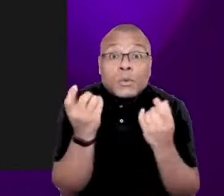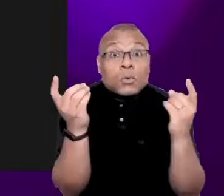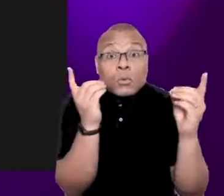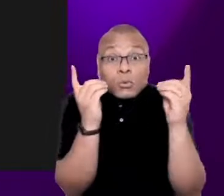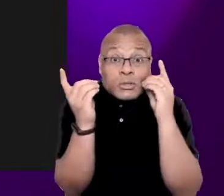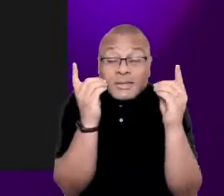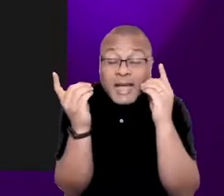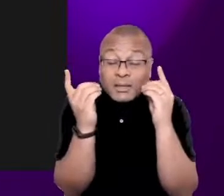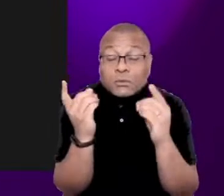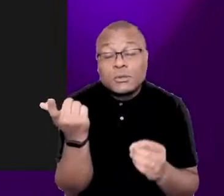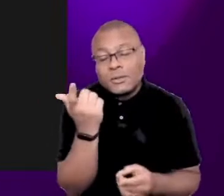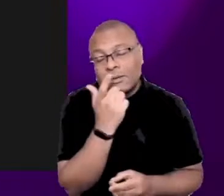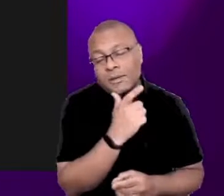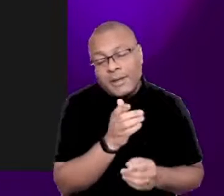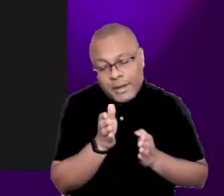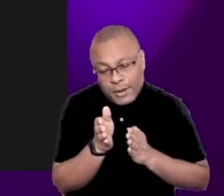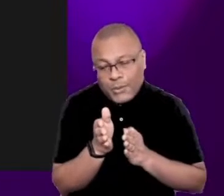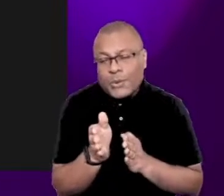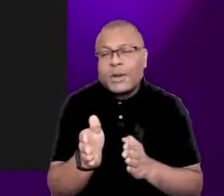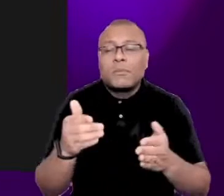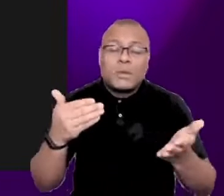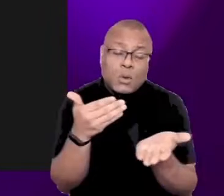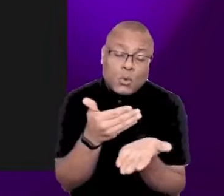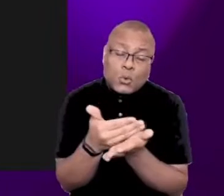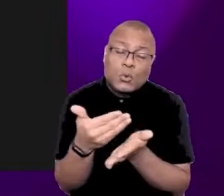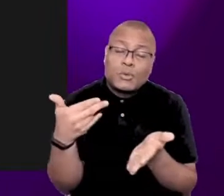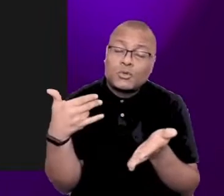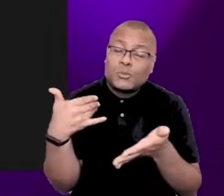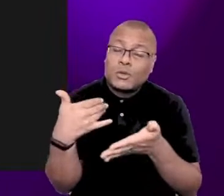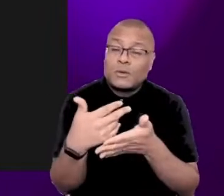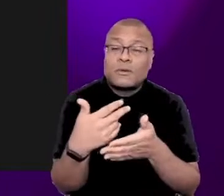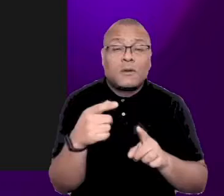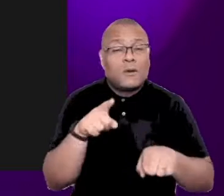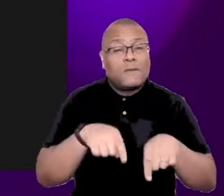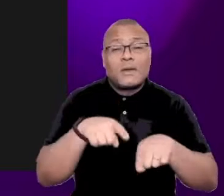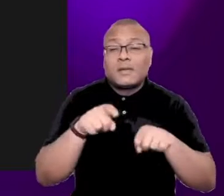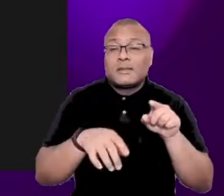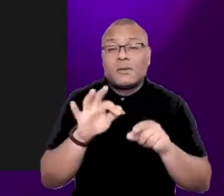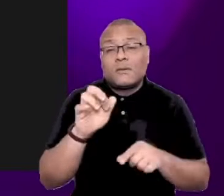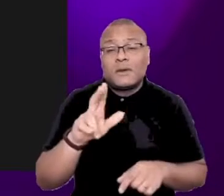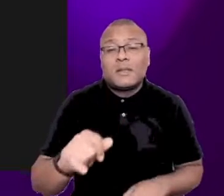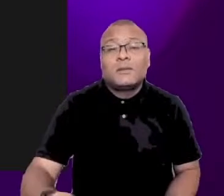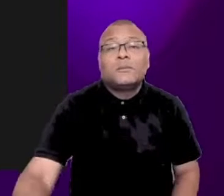esse é o caminho, é o começo de uma jornada de discutir sobre variação, Fernando.